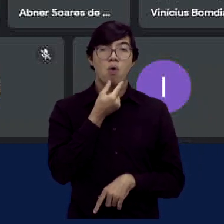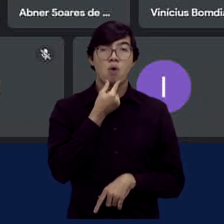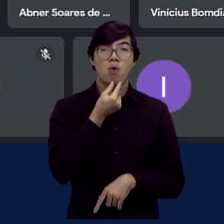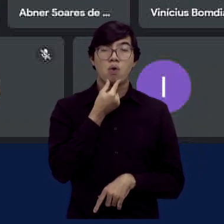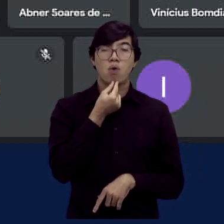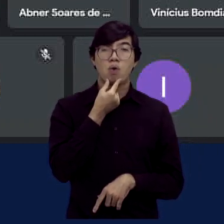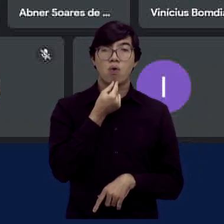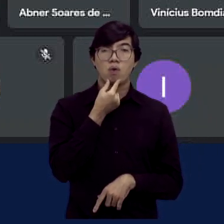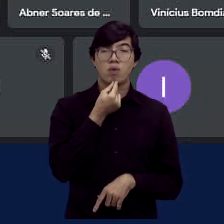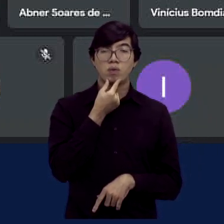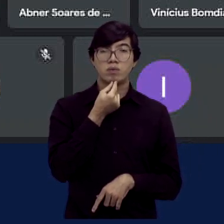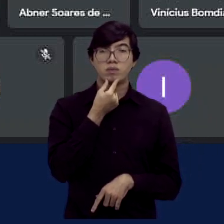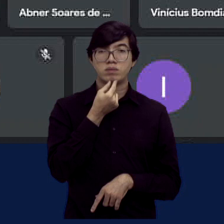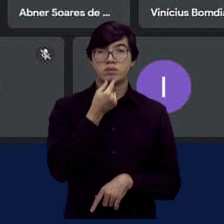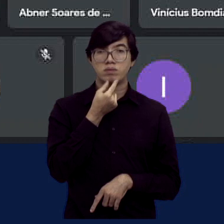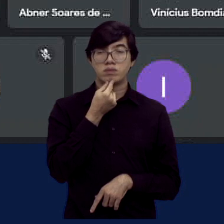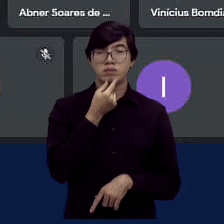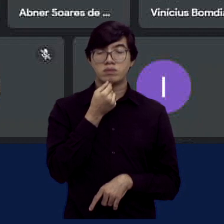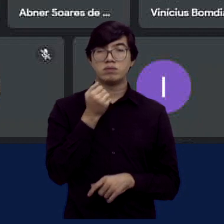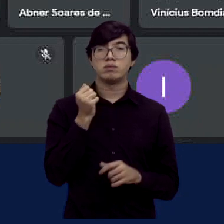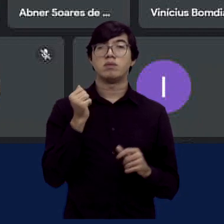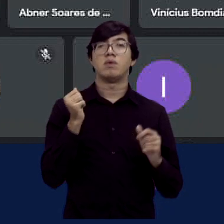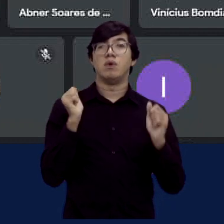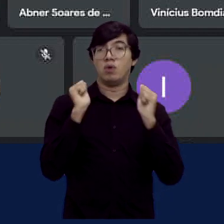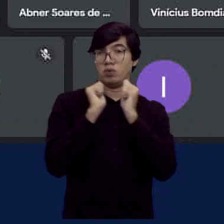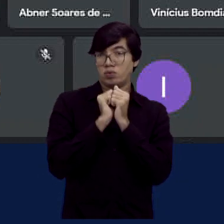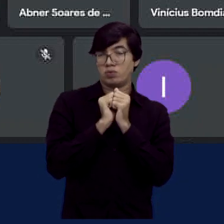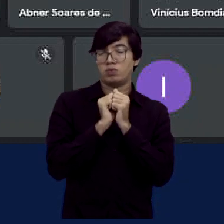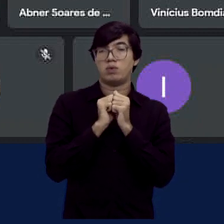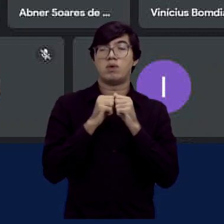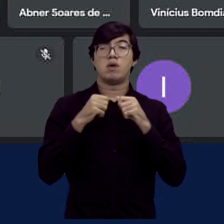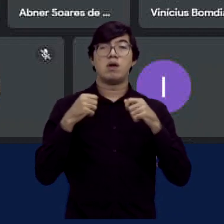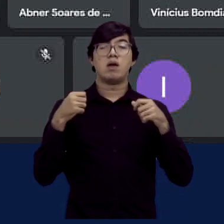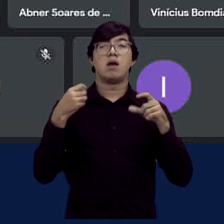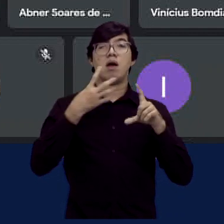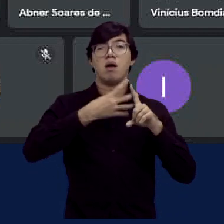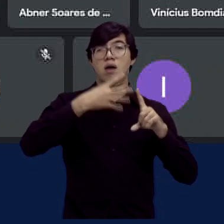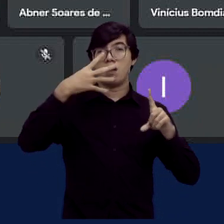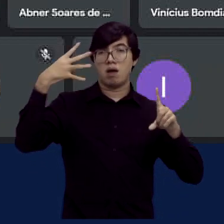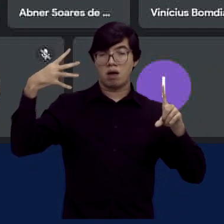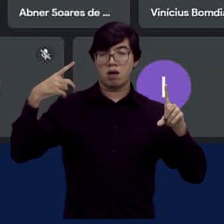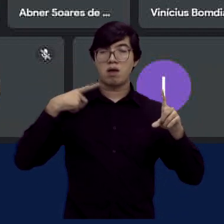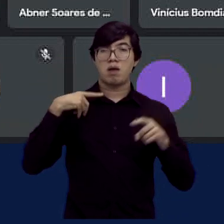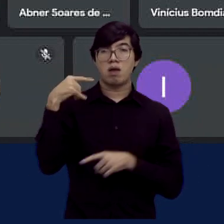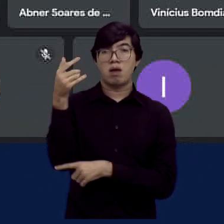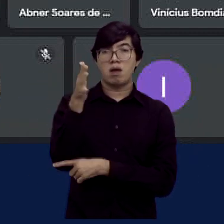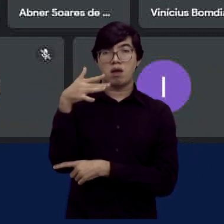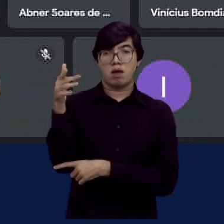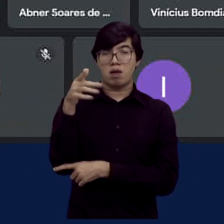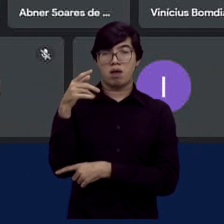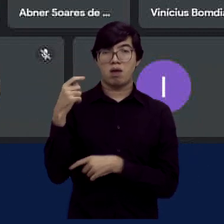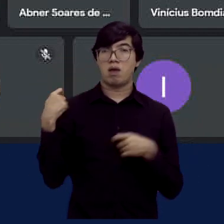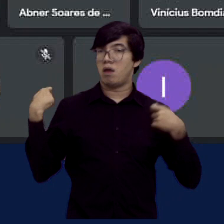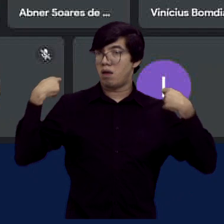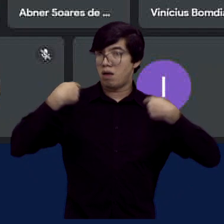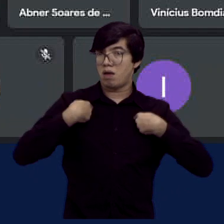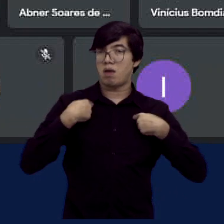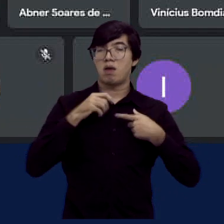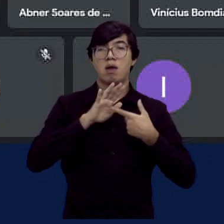2 homens, um com bandeira LGBTQIA+, em que ele diz o seguinte: o amor é paciente,